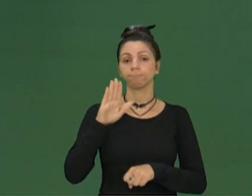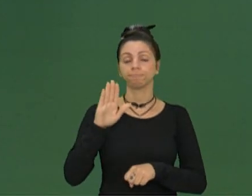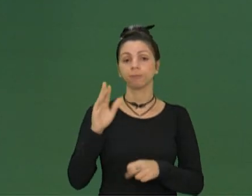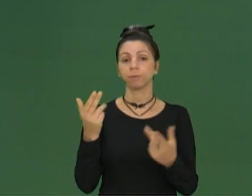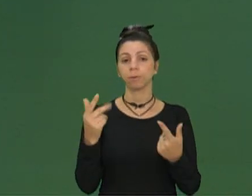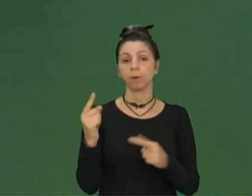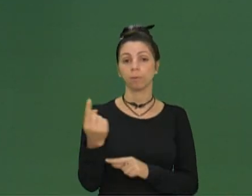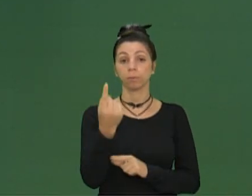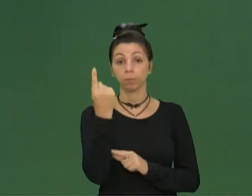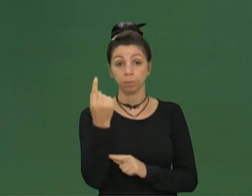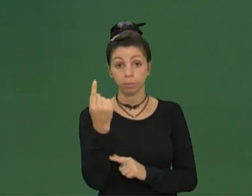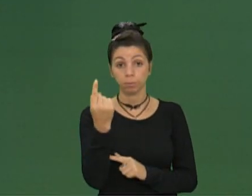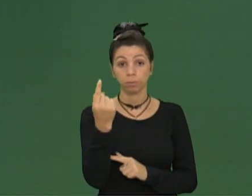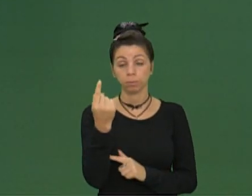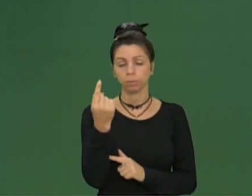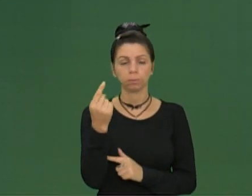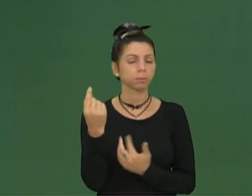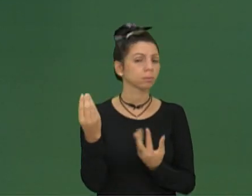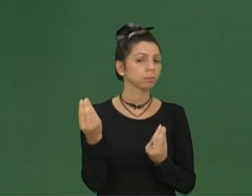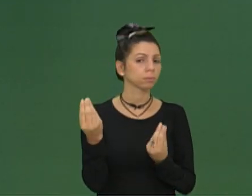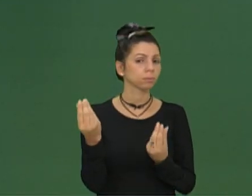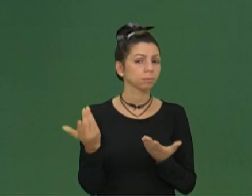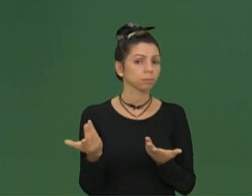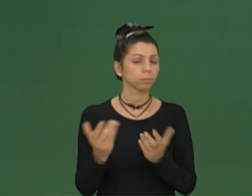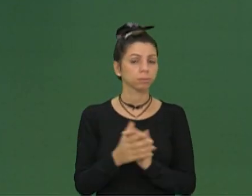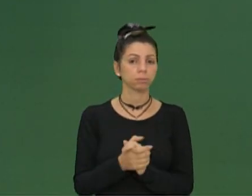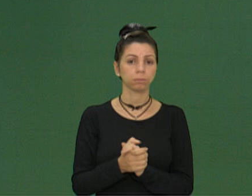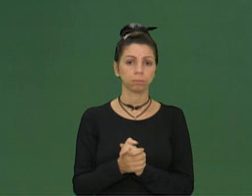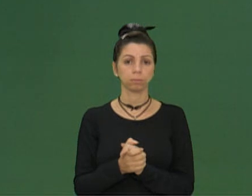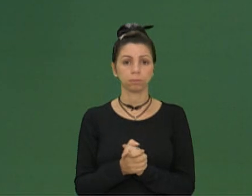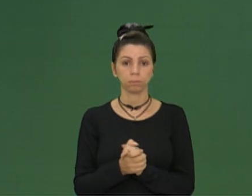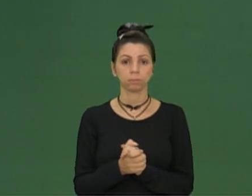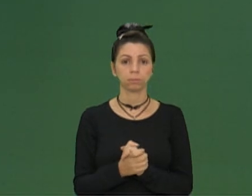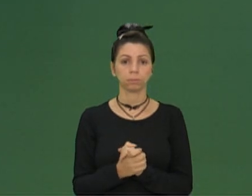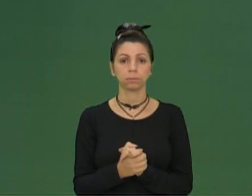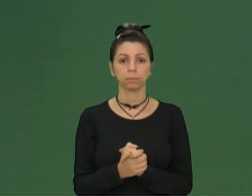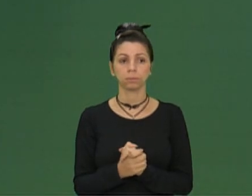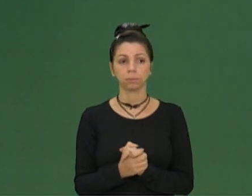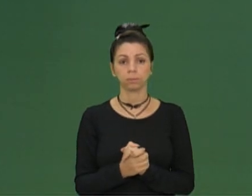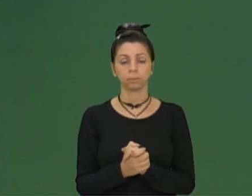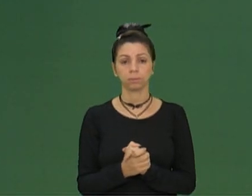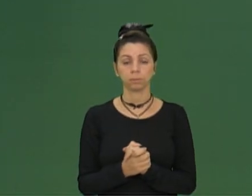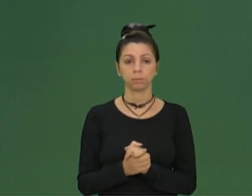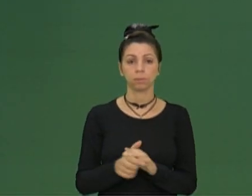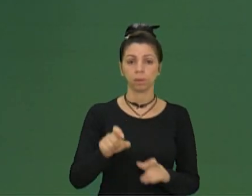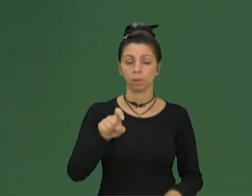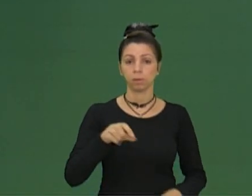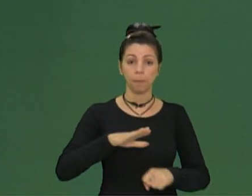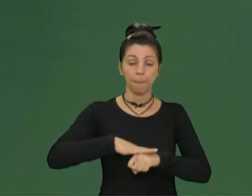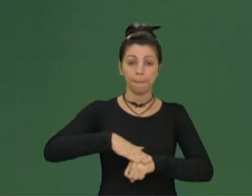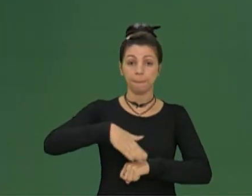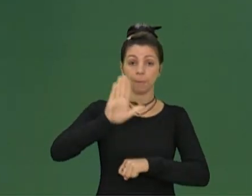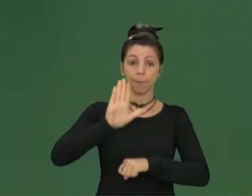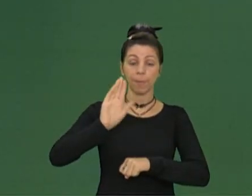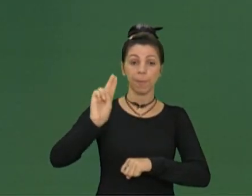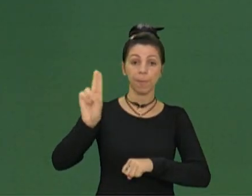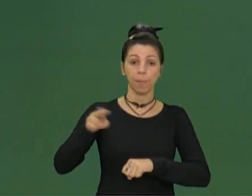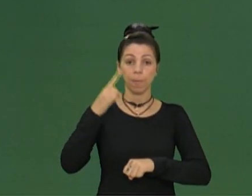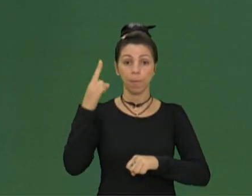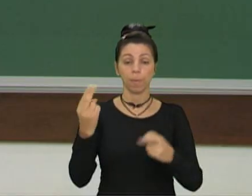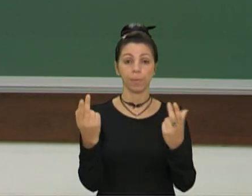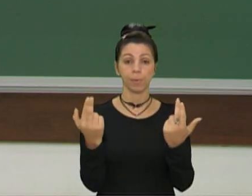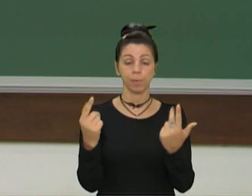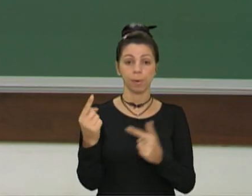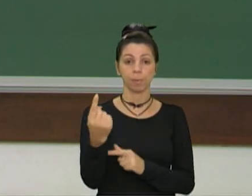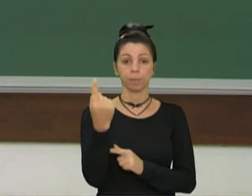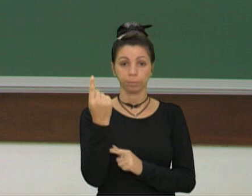valer para isso? Como que condiz? Qual que satisfaz? Certo? X maior ou igual a 1. O 2 é maior que